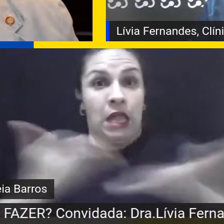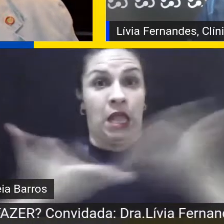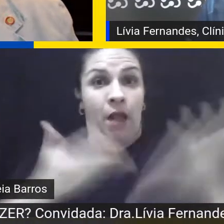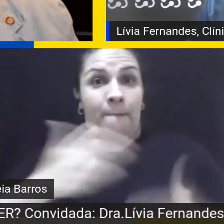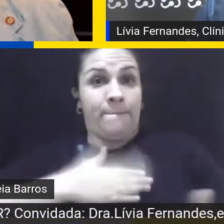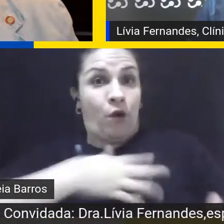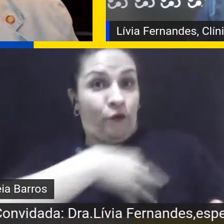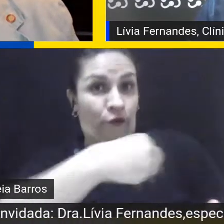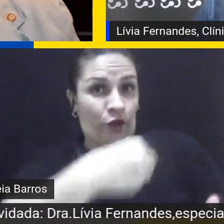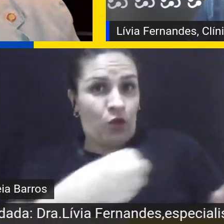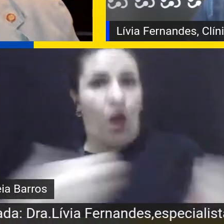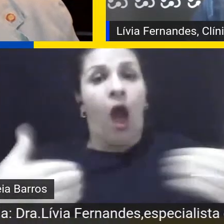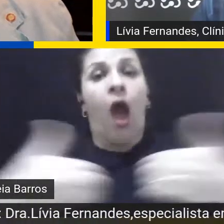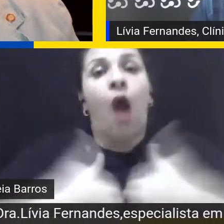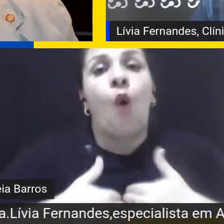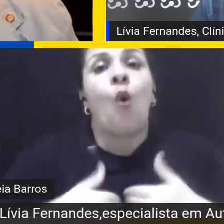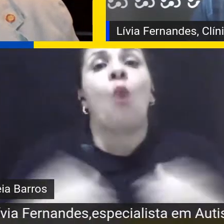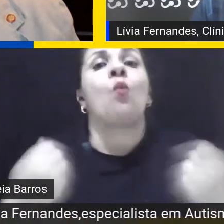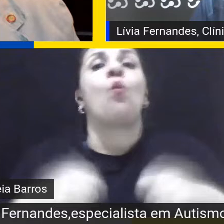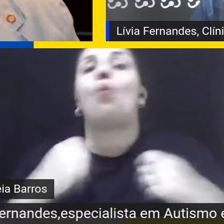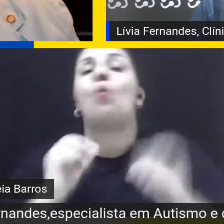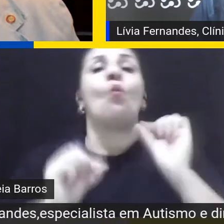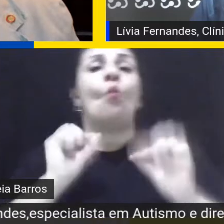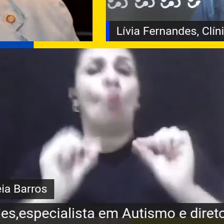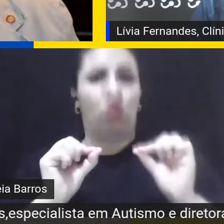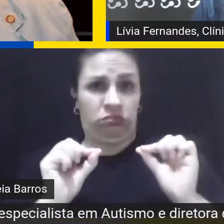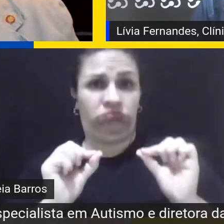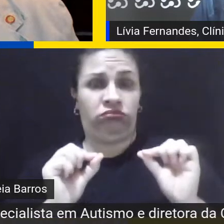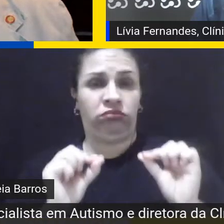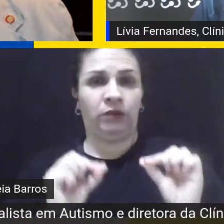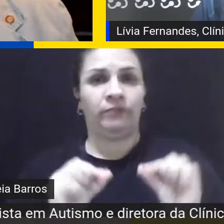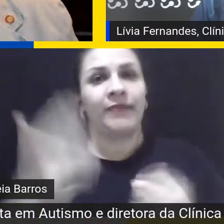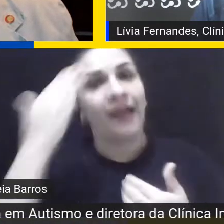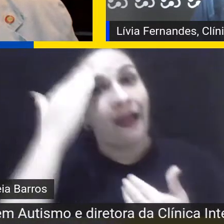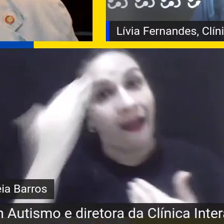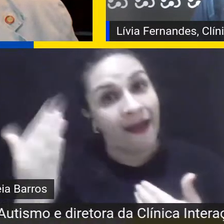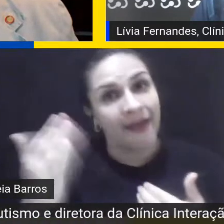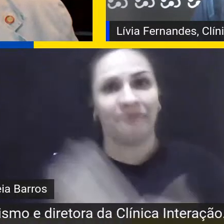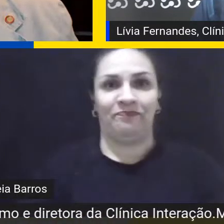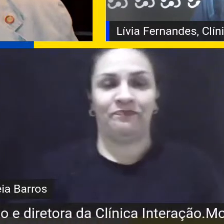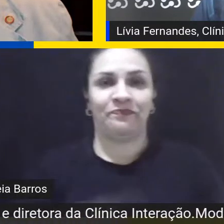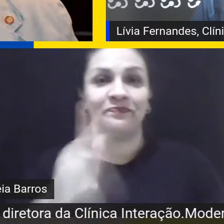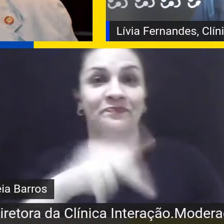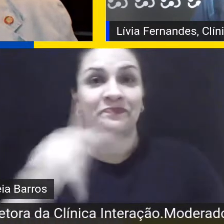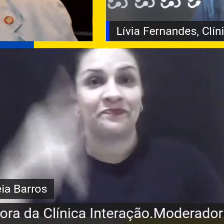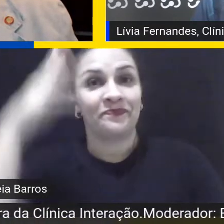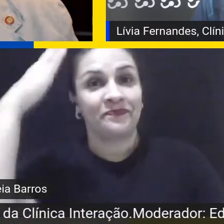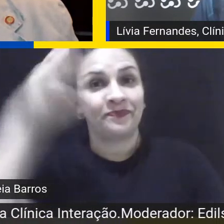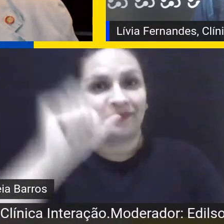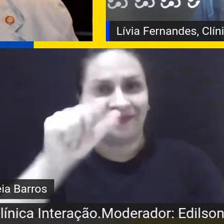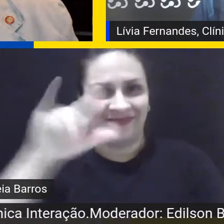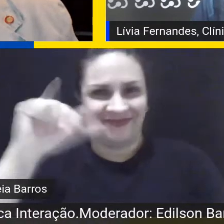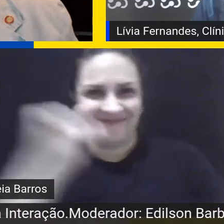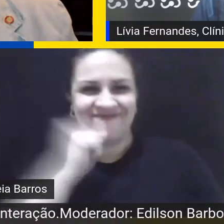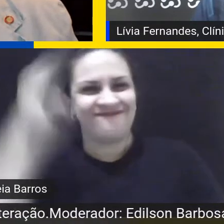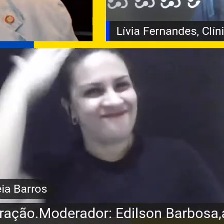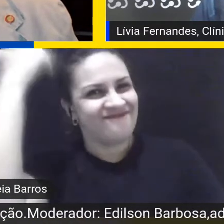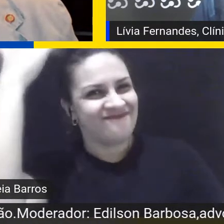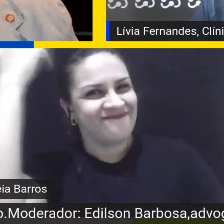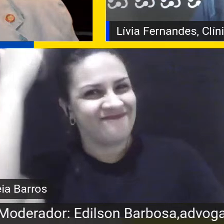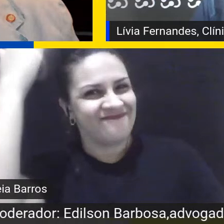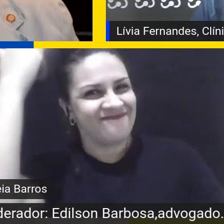devo fazer? Quero agradecer a professora Andréia Barros